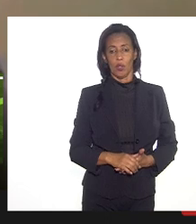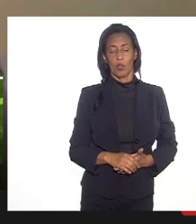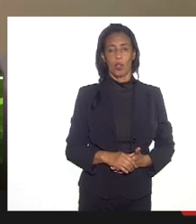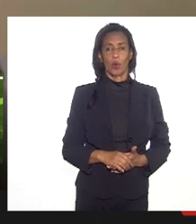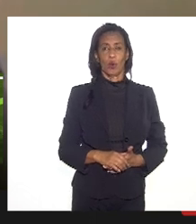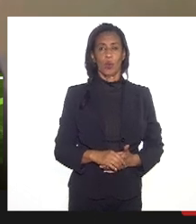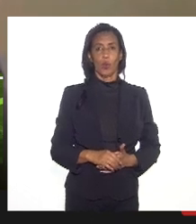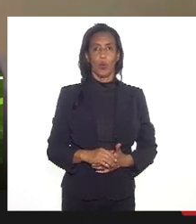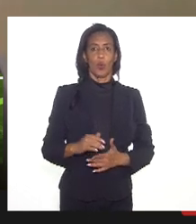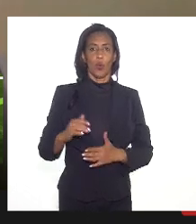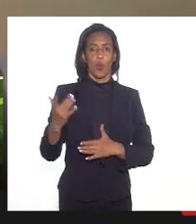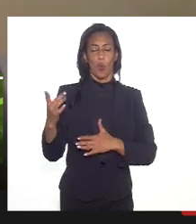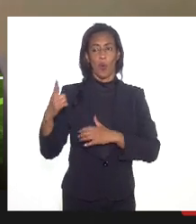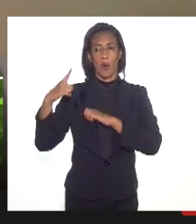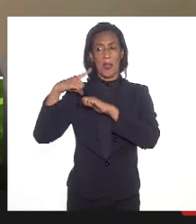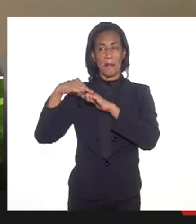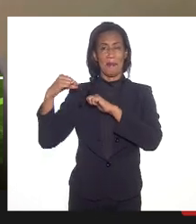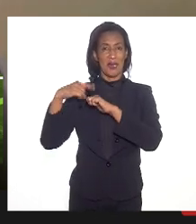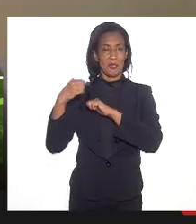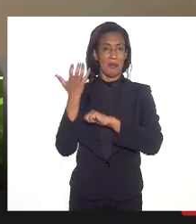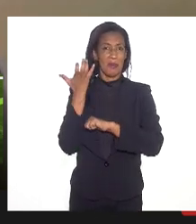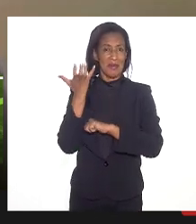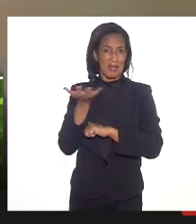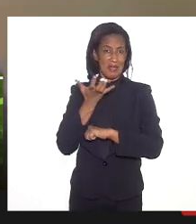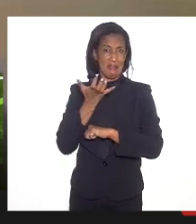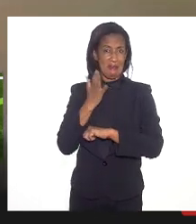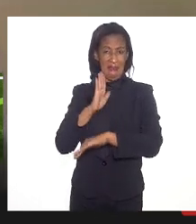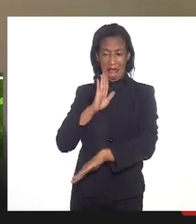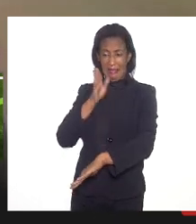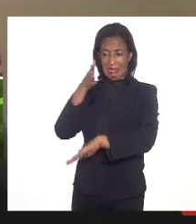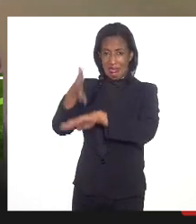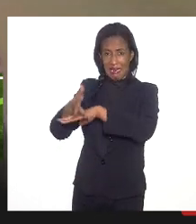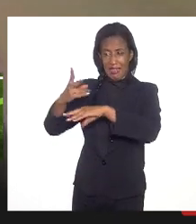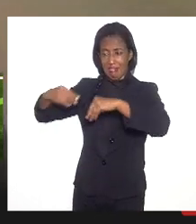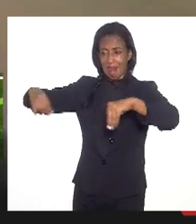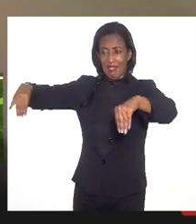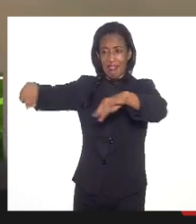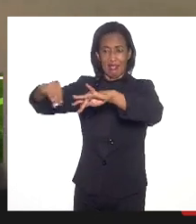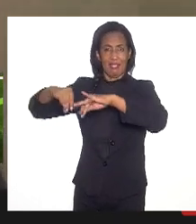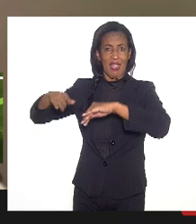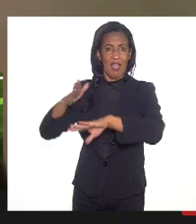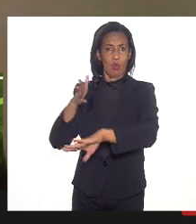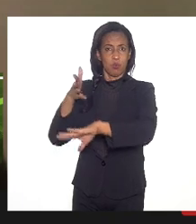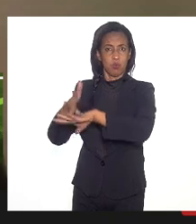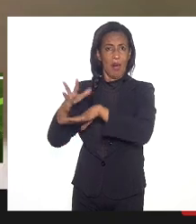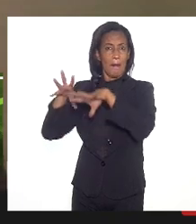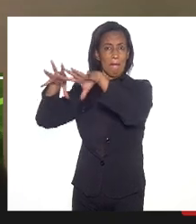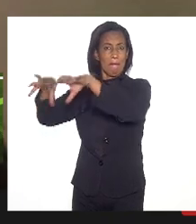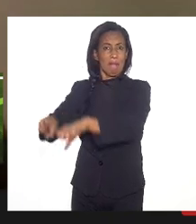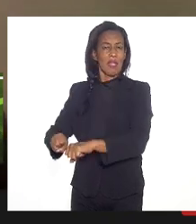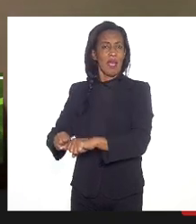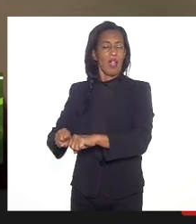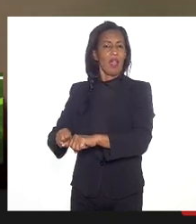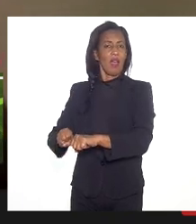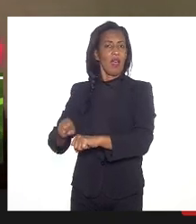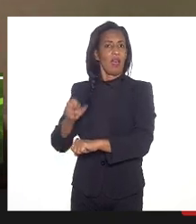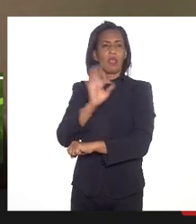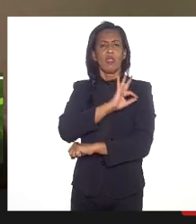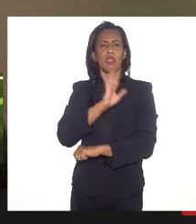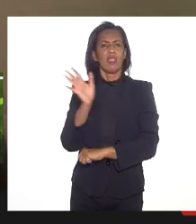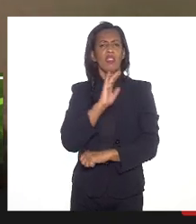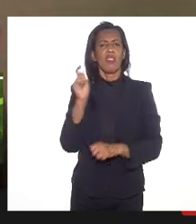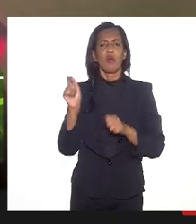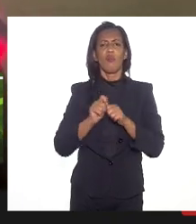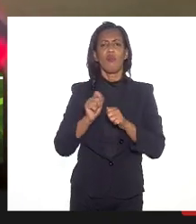empreendimento que quer se instalar no território sem ter feito qualquer estudo sobre